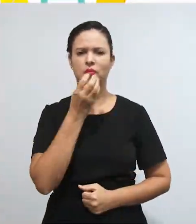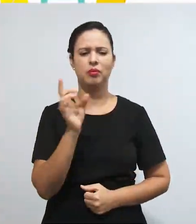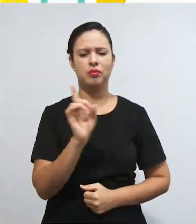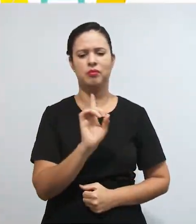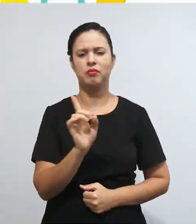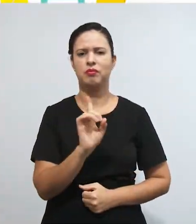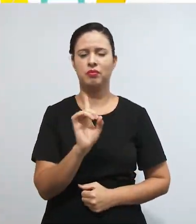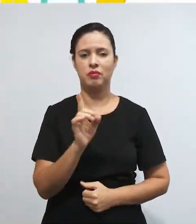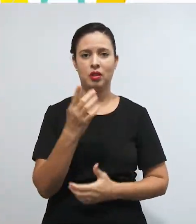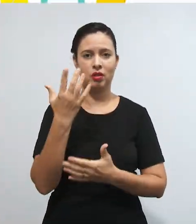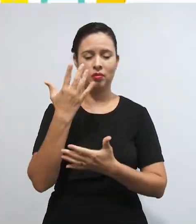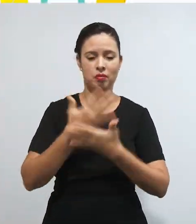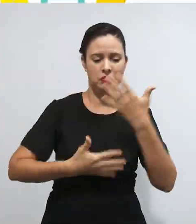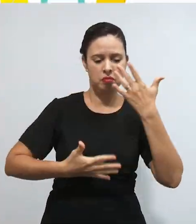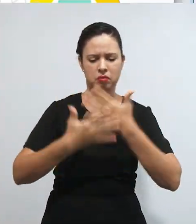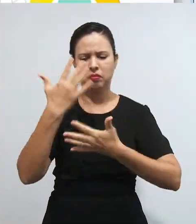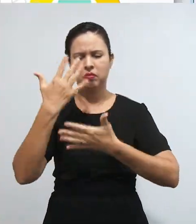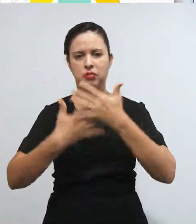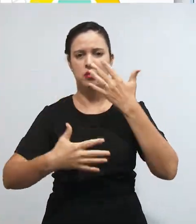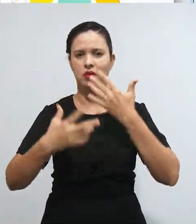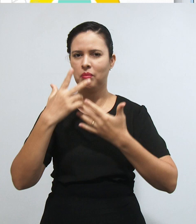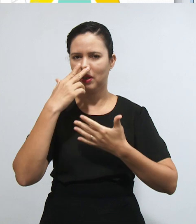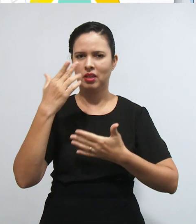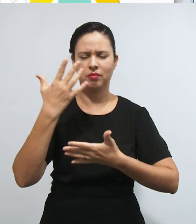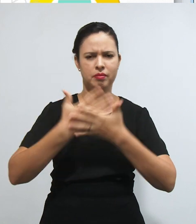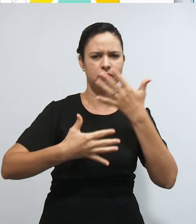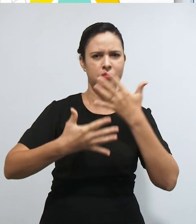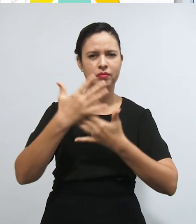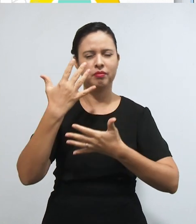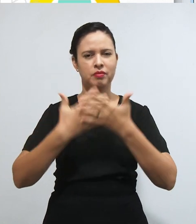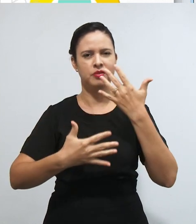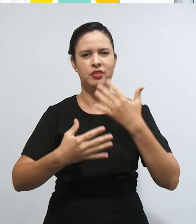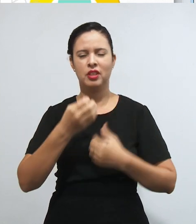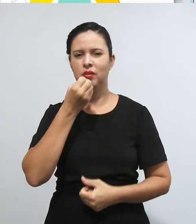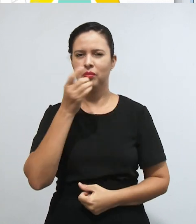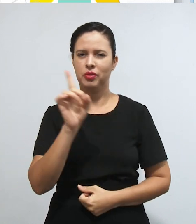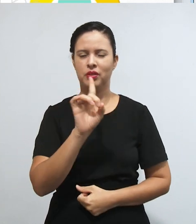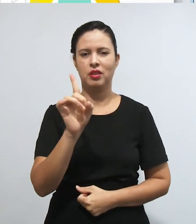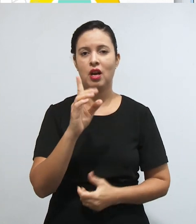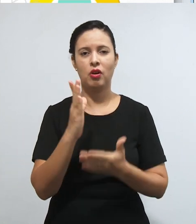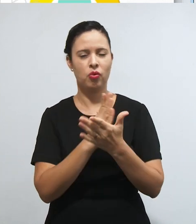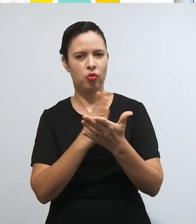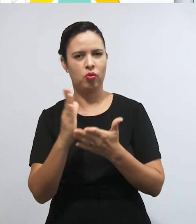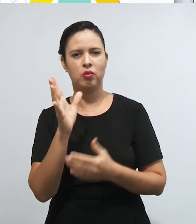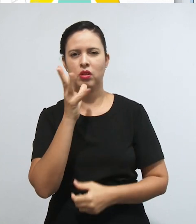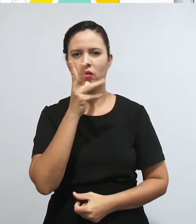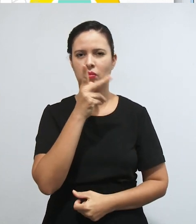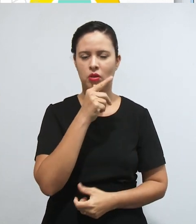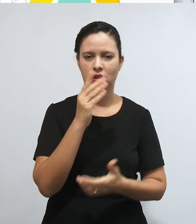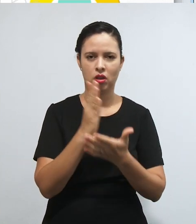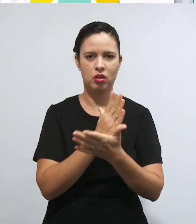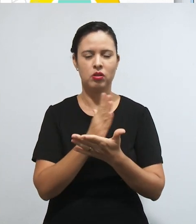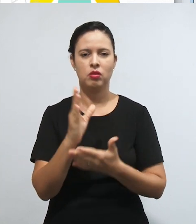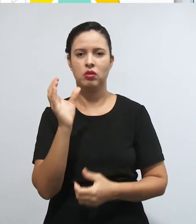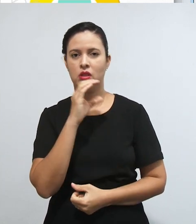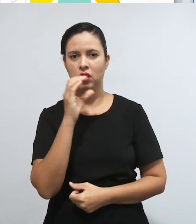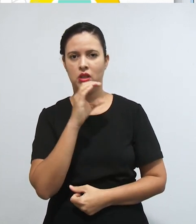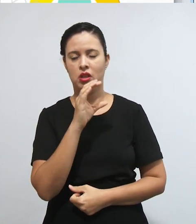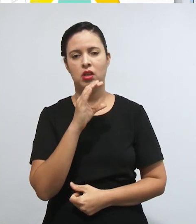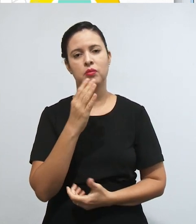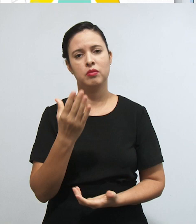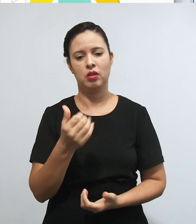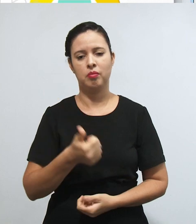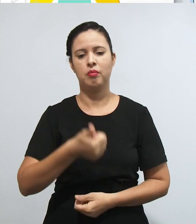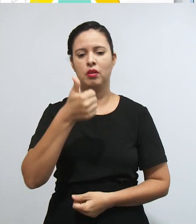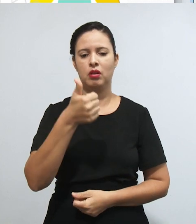vezes ofusca, né? O pessoal pode achar ruim. Então tem algumas animações que elas são muito demoradas, aí isso vai comprometer a tua